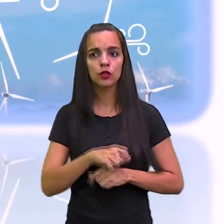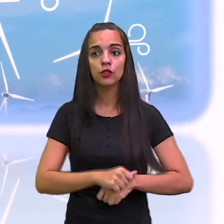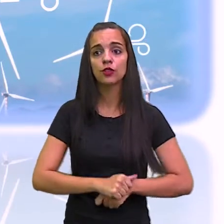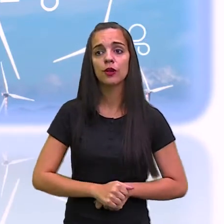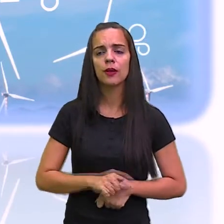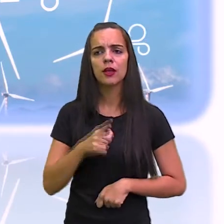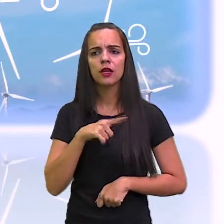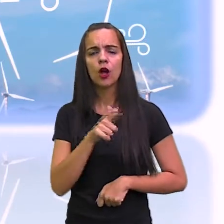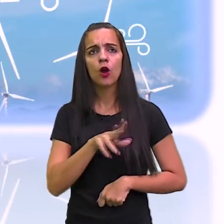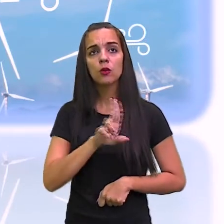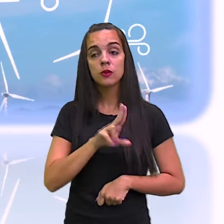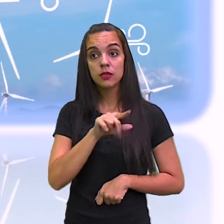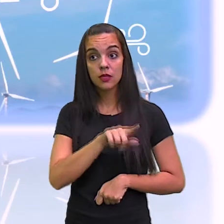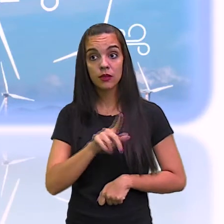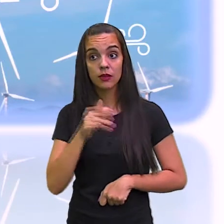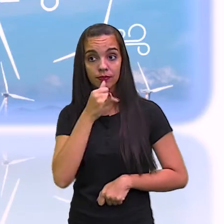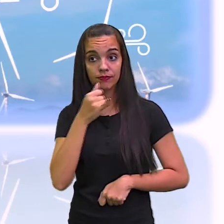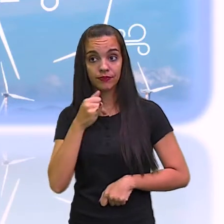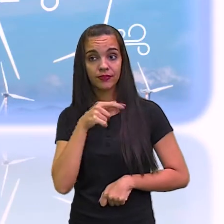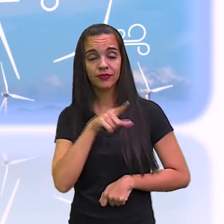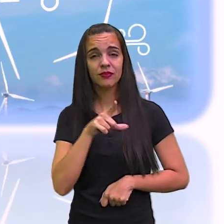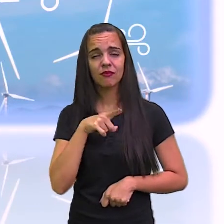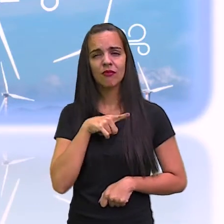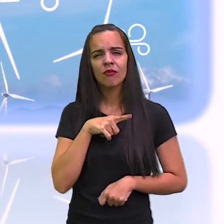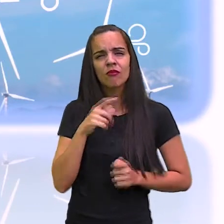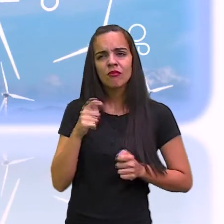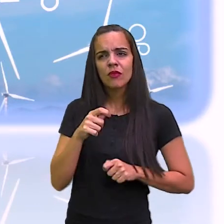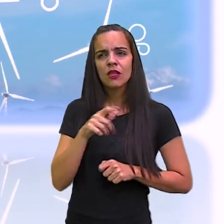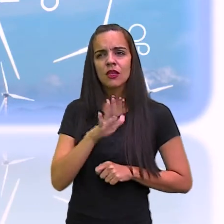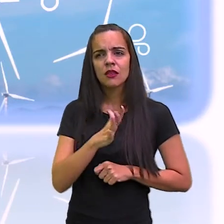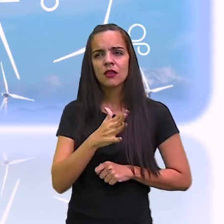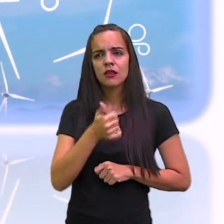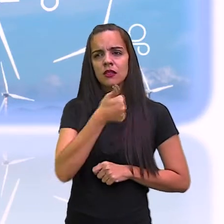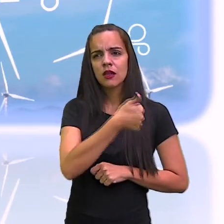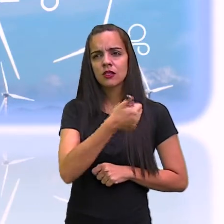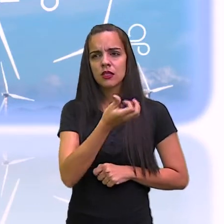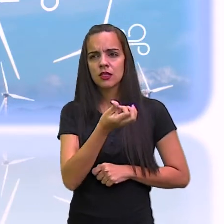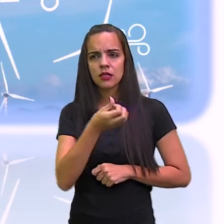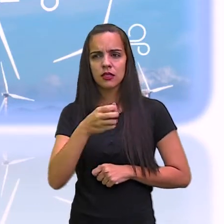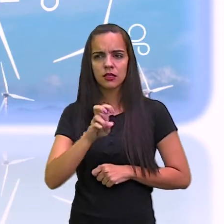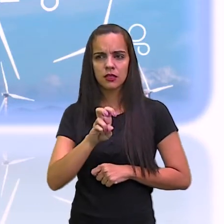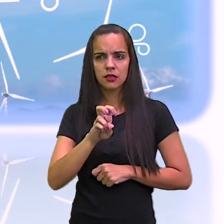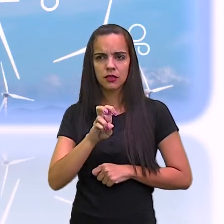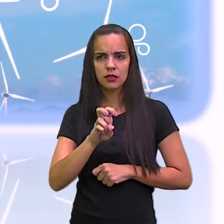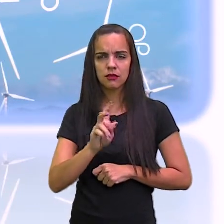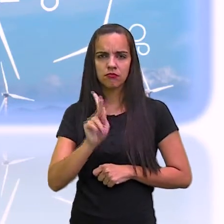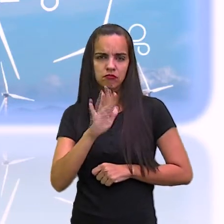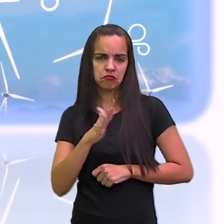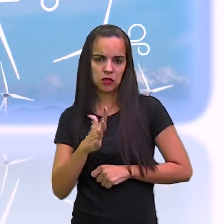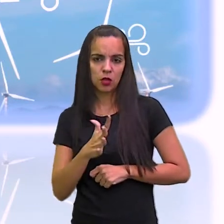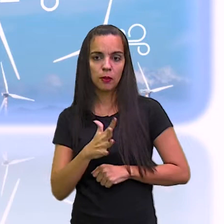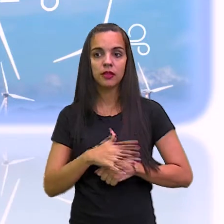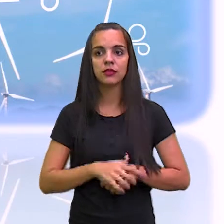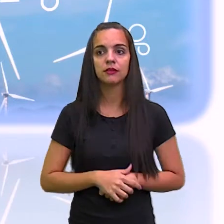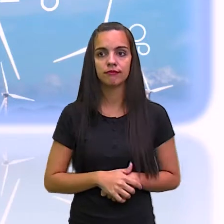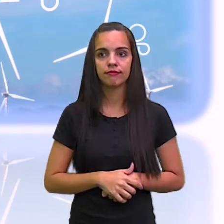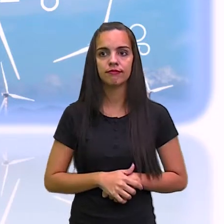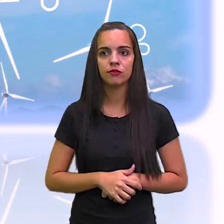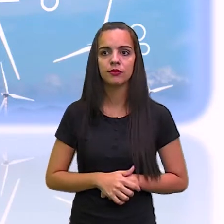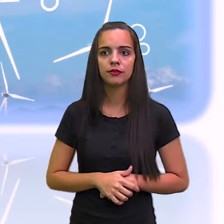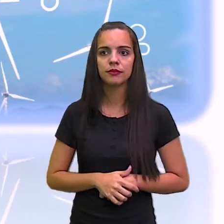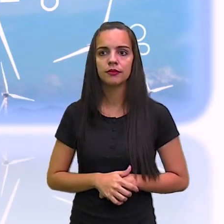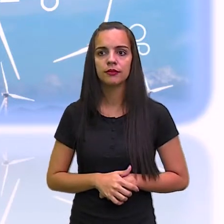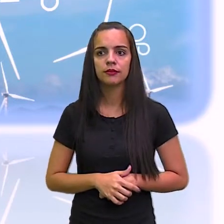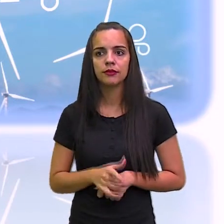de energia elétrica de uma residência é de 166 kW por mês.